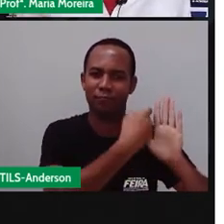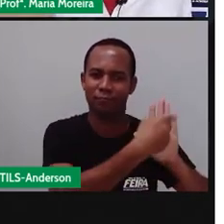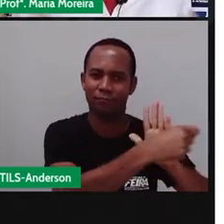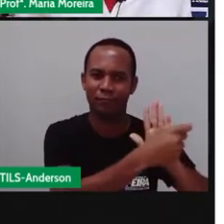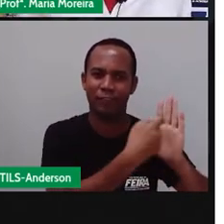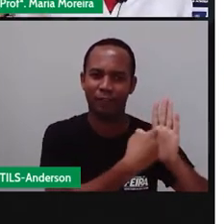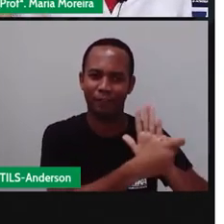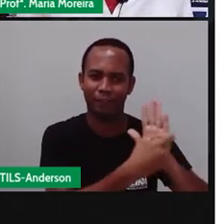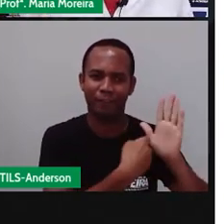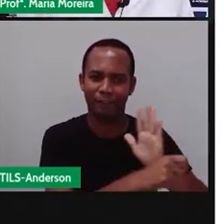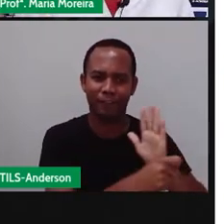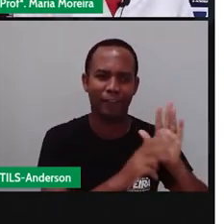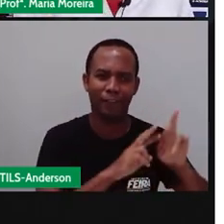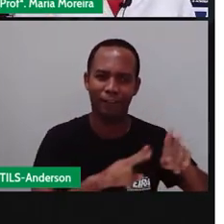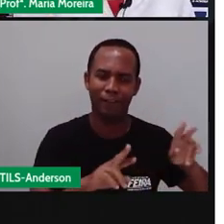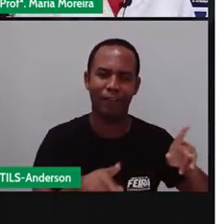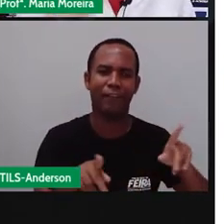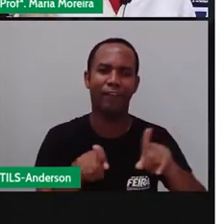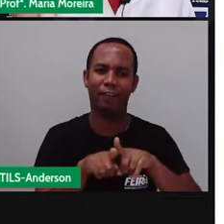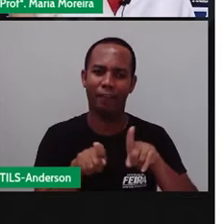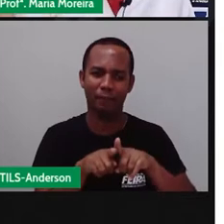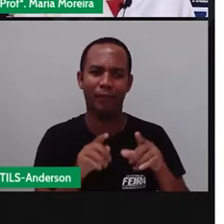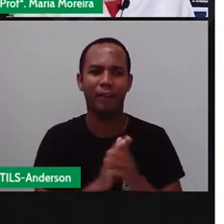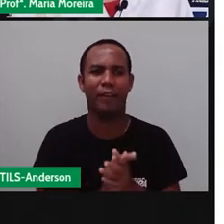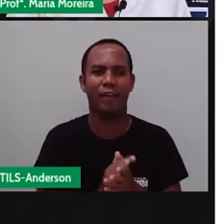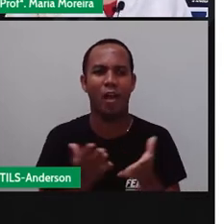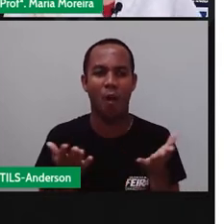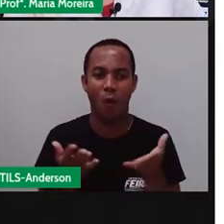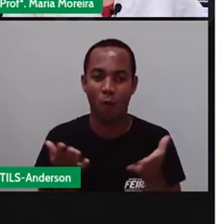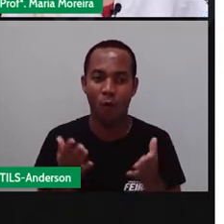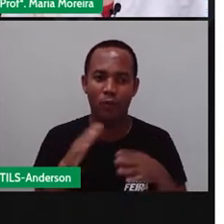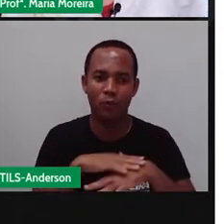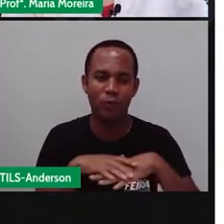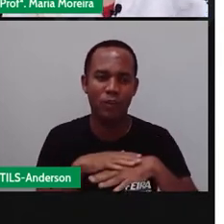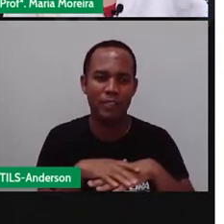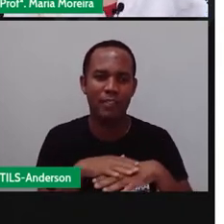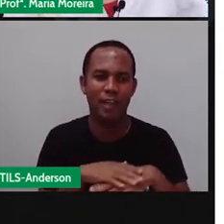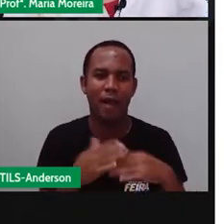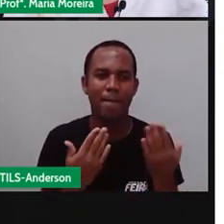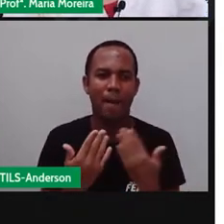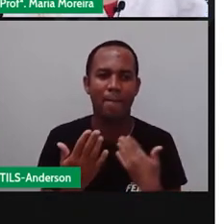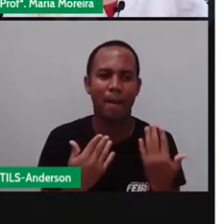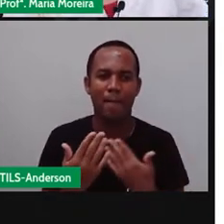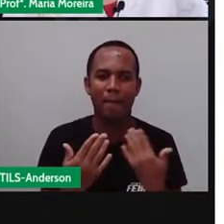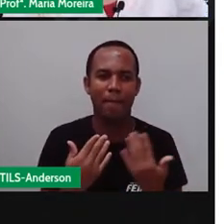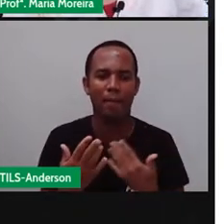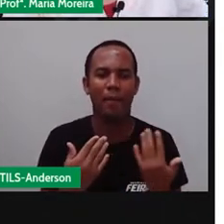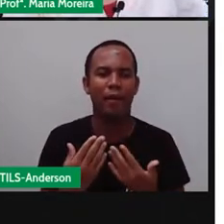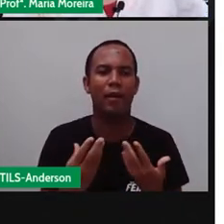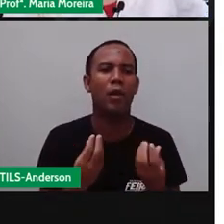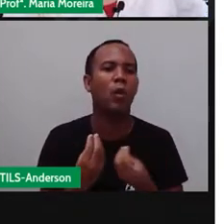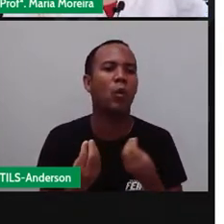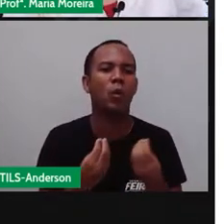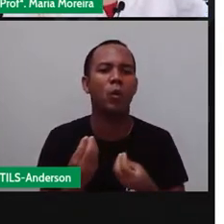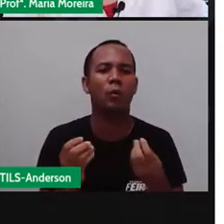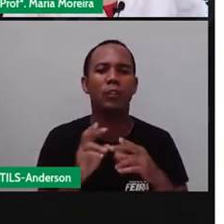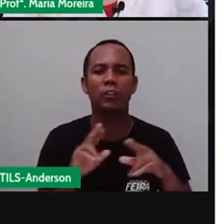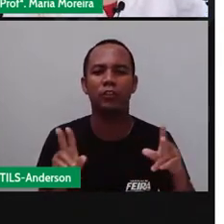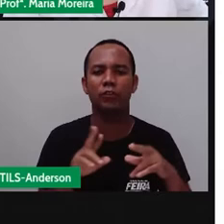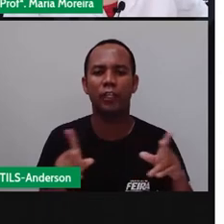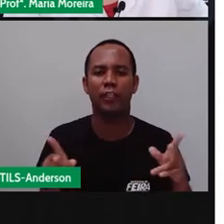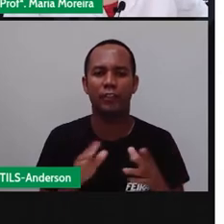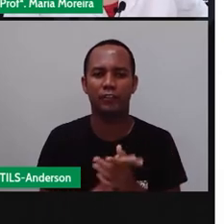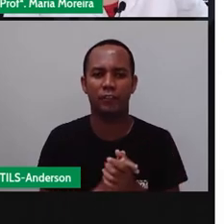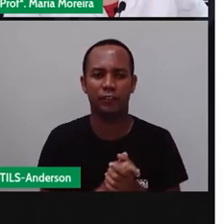existem listas aí para várias coisas que, inclusive, vamos conversar aqui com vocês, né, sobre esses vários